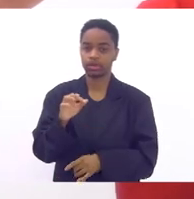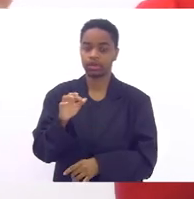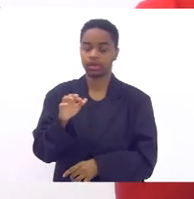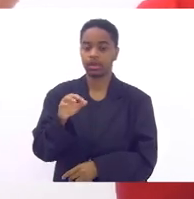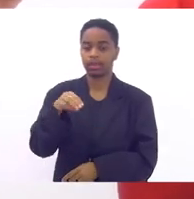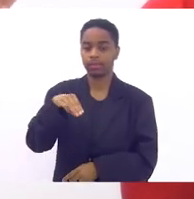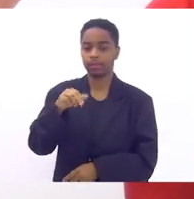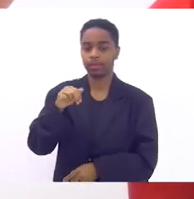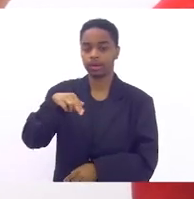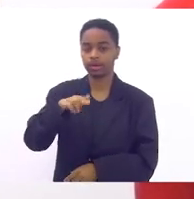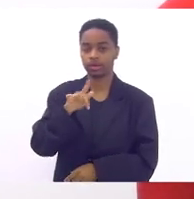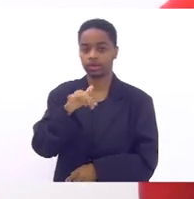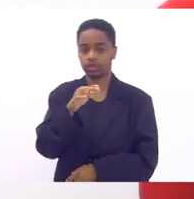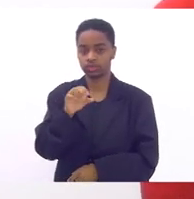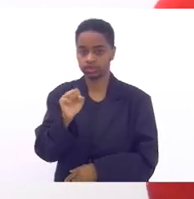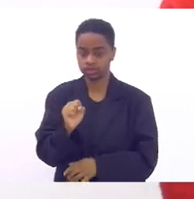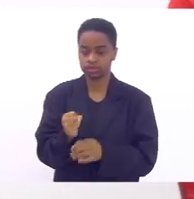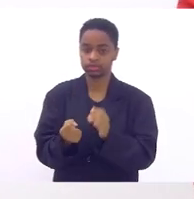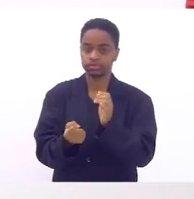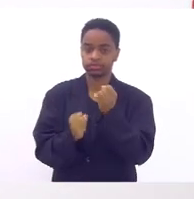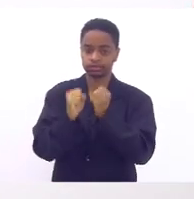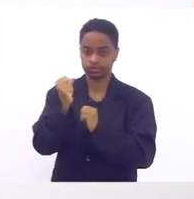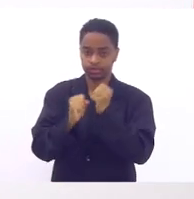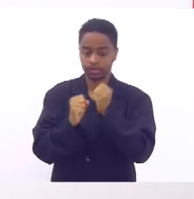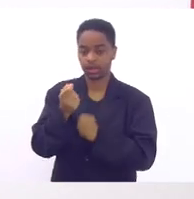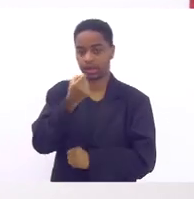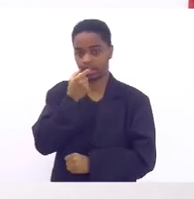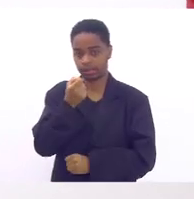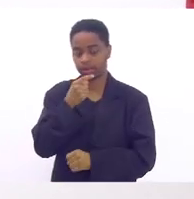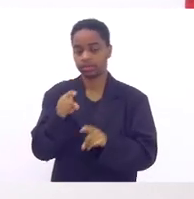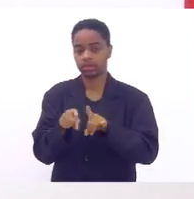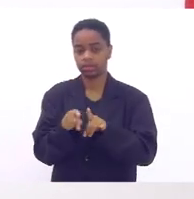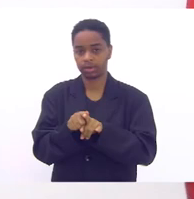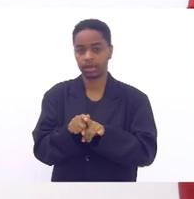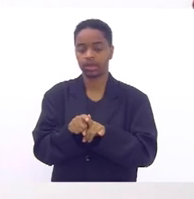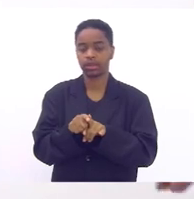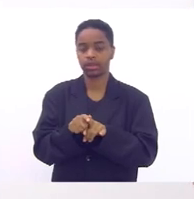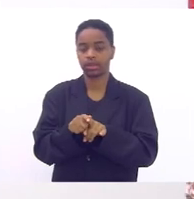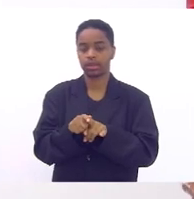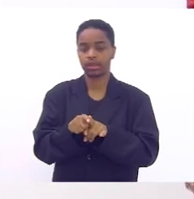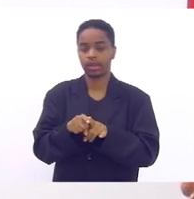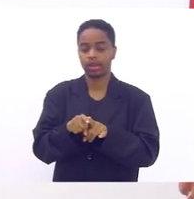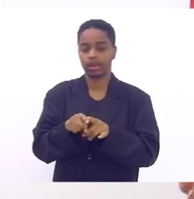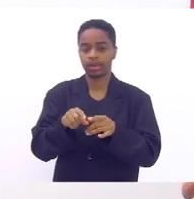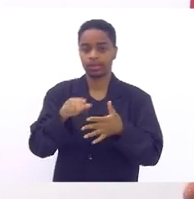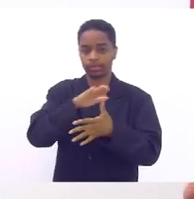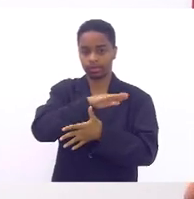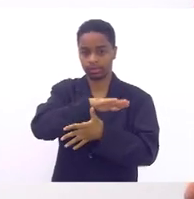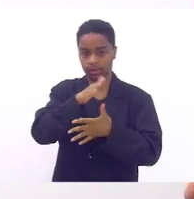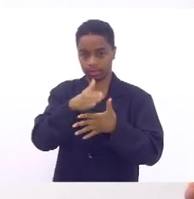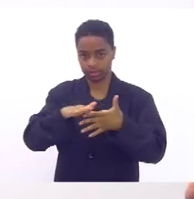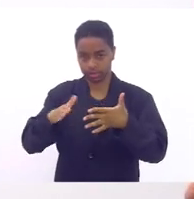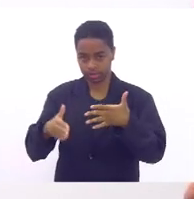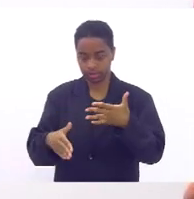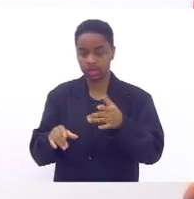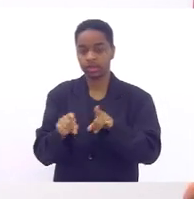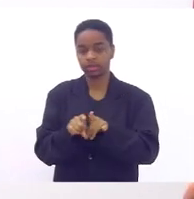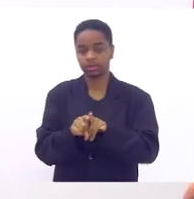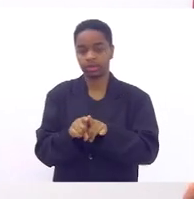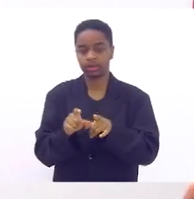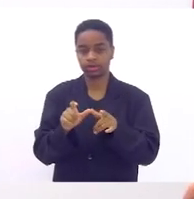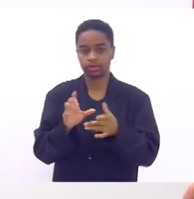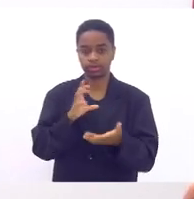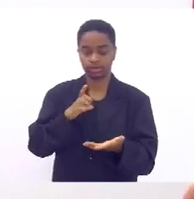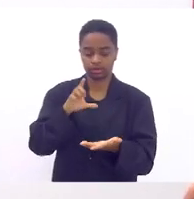de medicamentos e também o nossa a nossa unidade na Mata Atlântica temos uma unidade eh no Flamengo ali